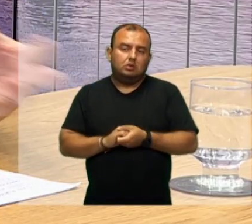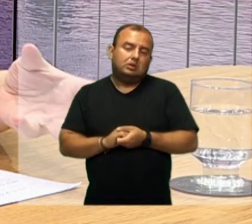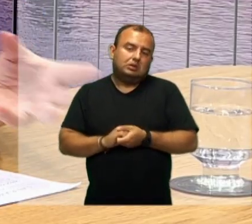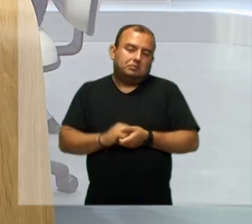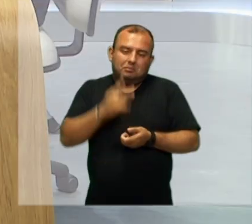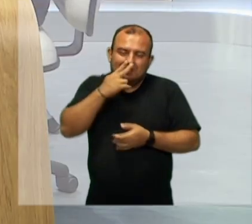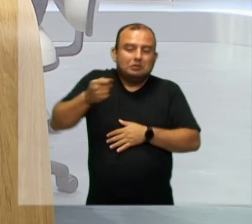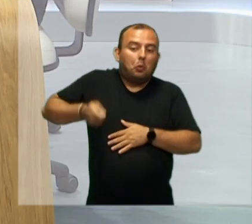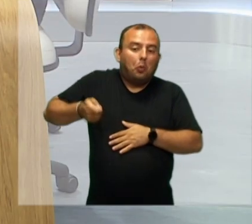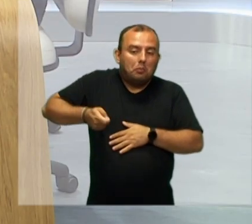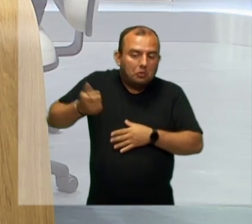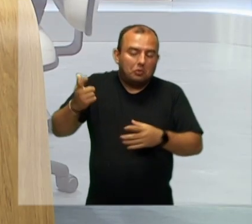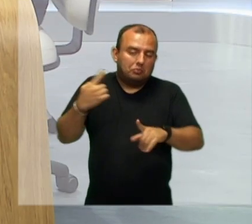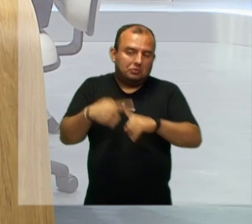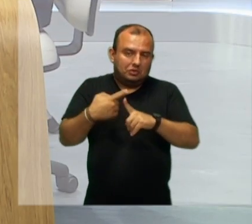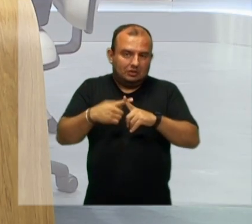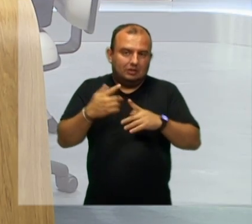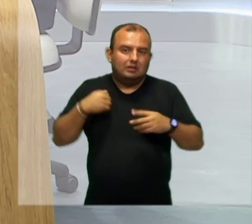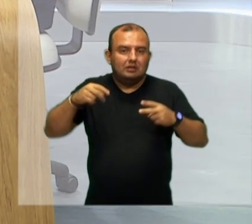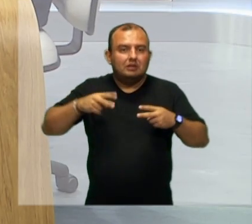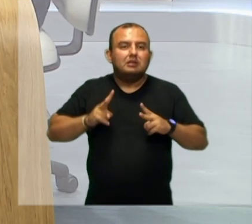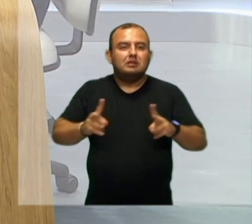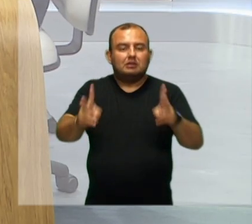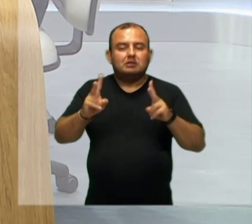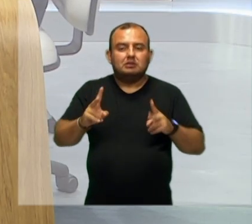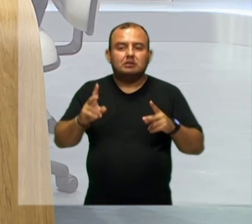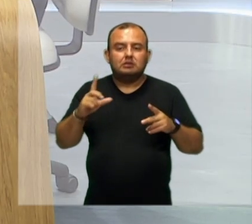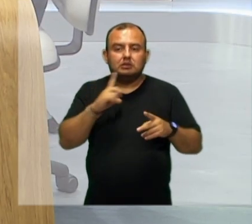assim, cobrou um preço por você sempre